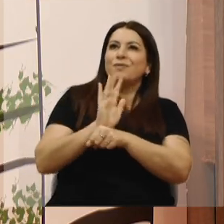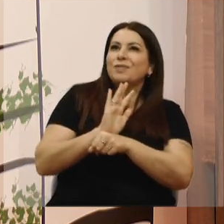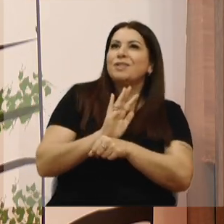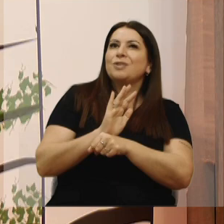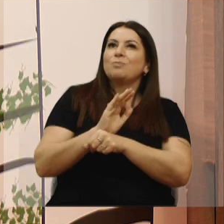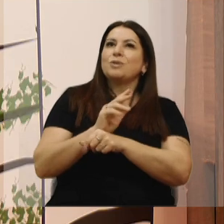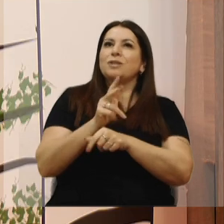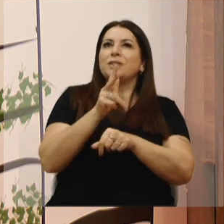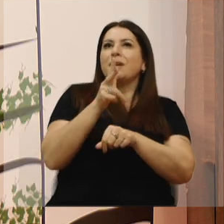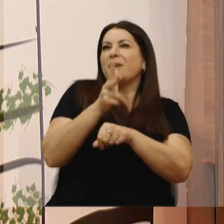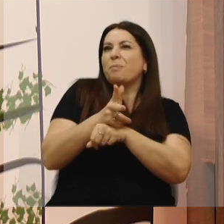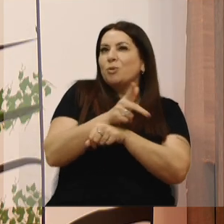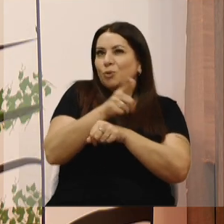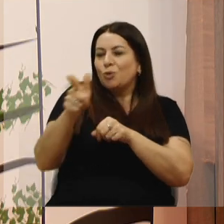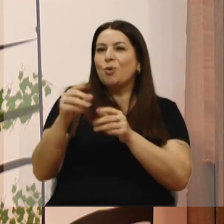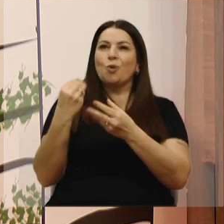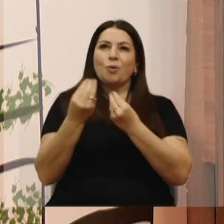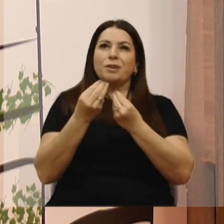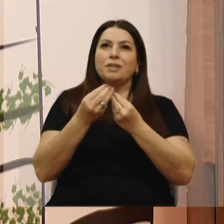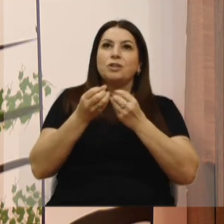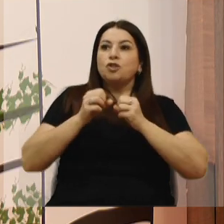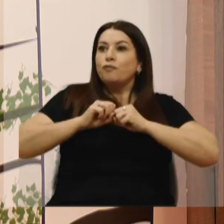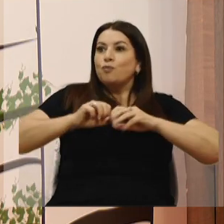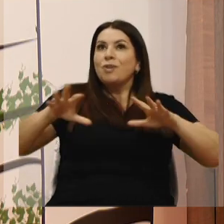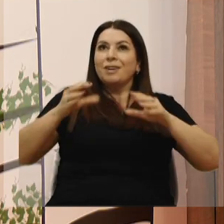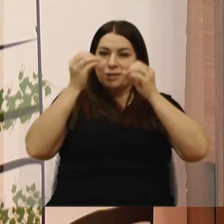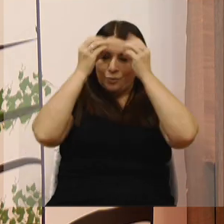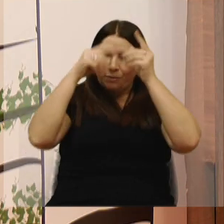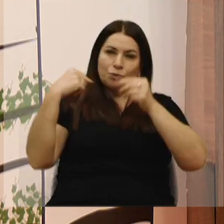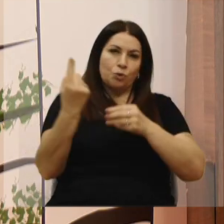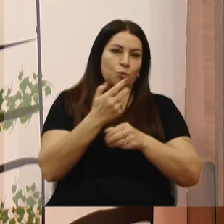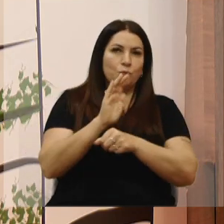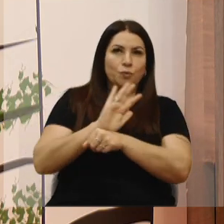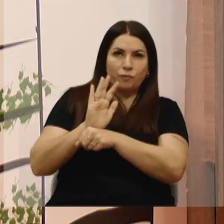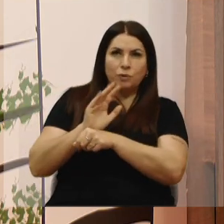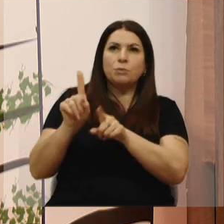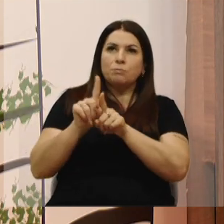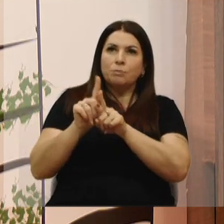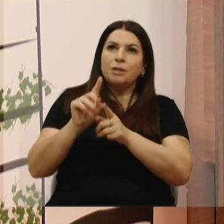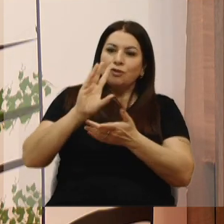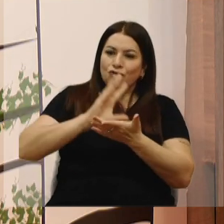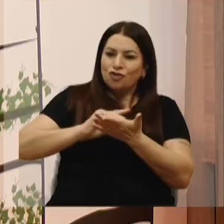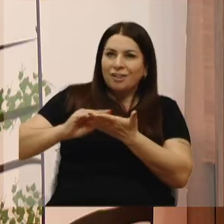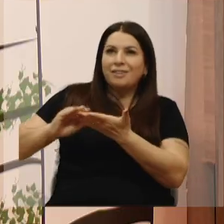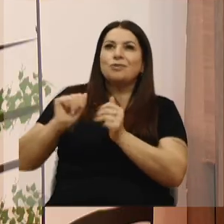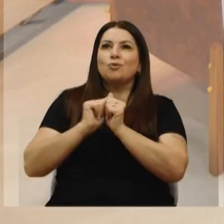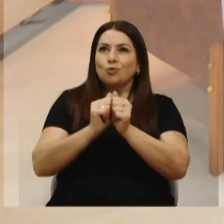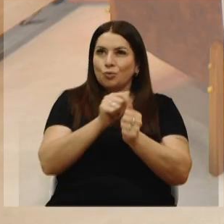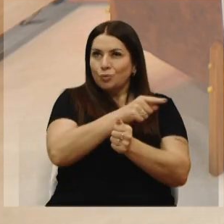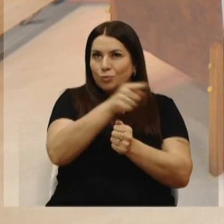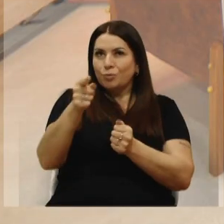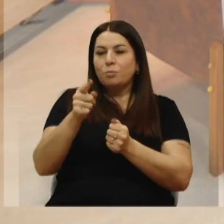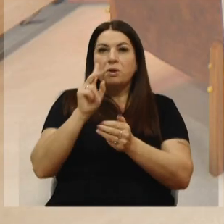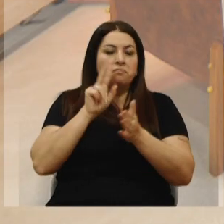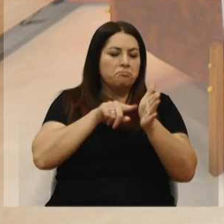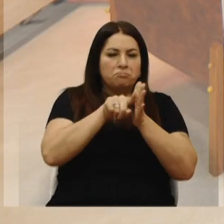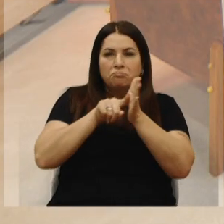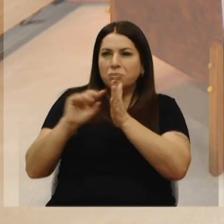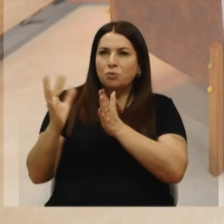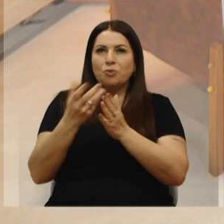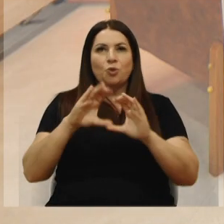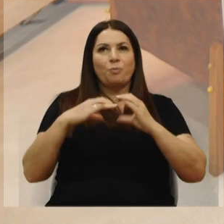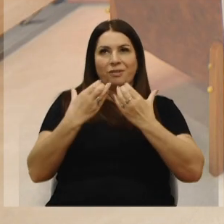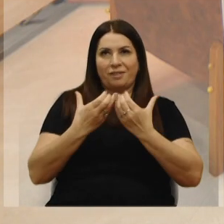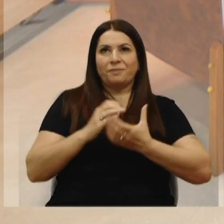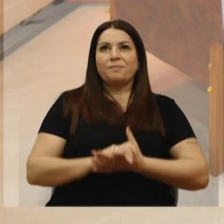desses filmes, a história da produtora, né? E divulgar então esse conhecimento. E todos os filmes, né, que foram digitalizados estão disponíveis para consulta